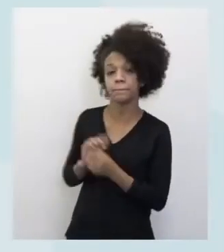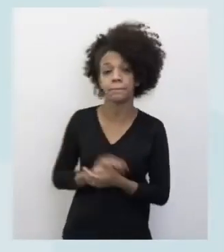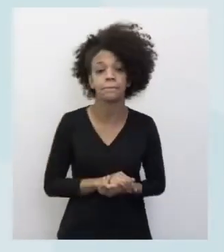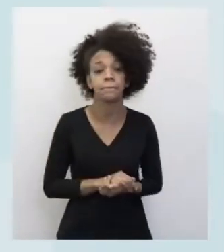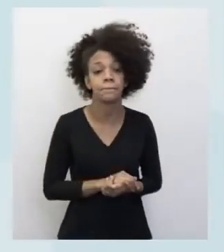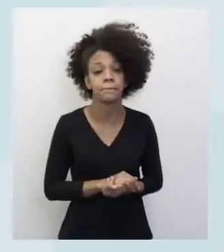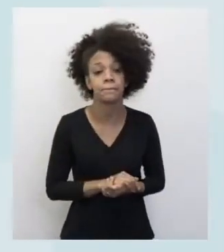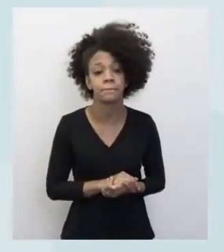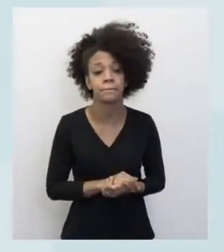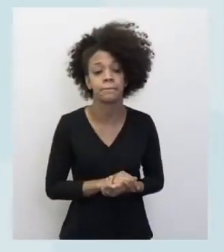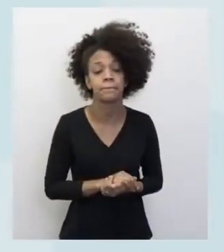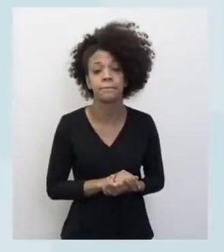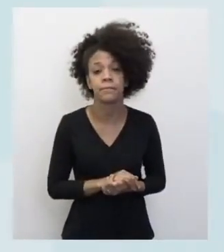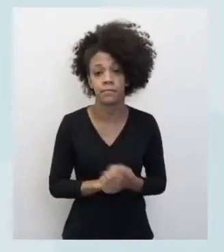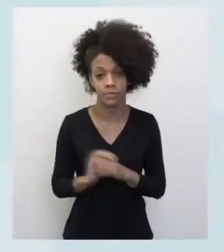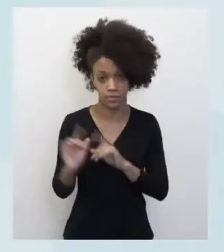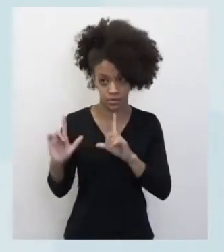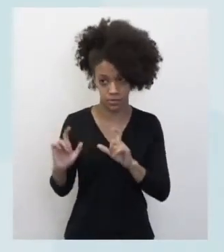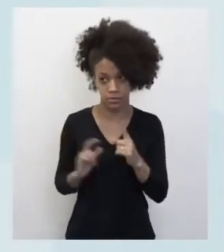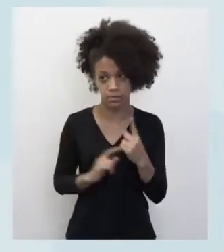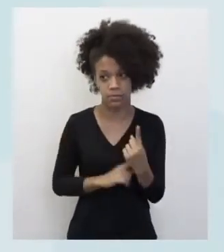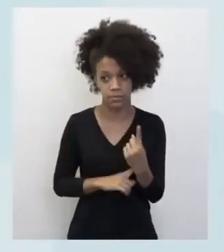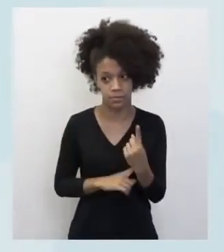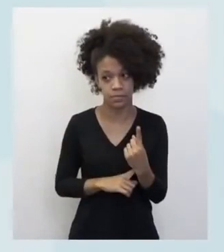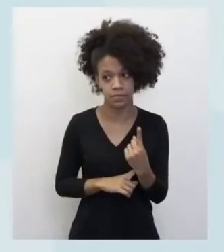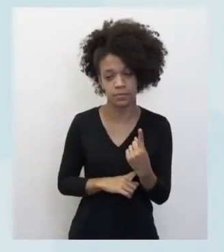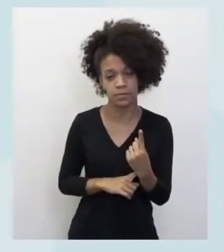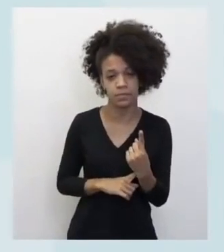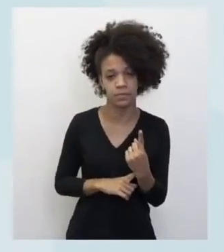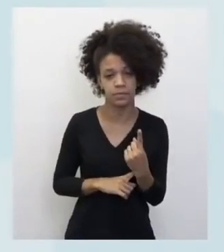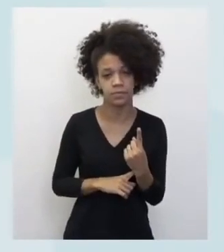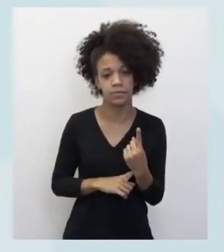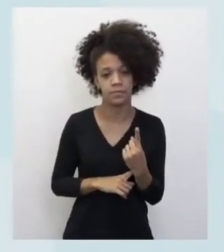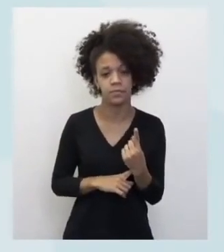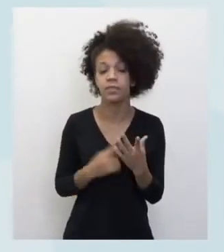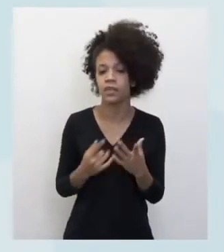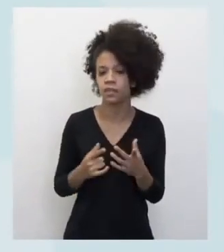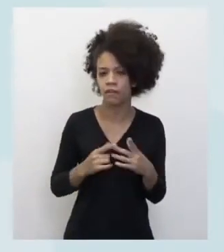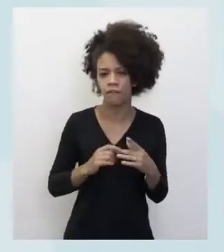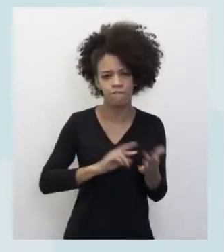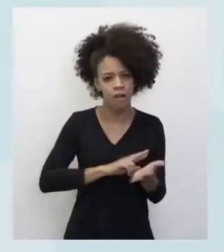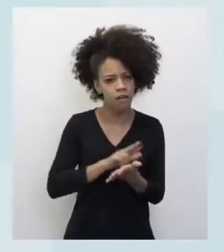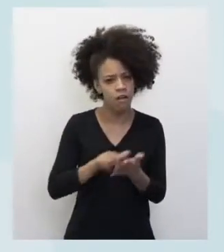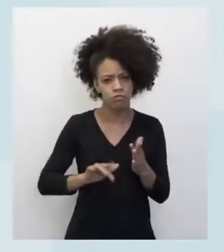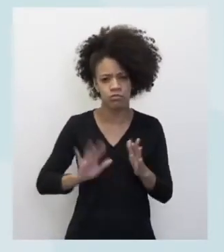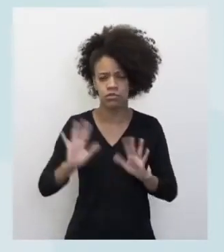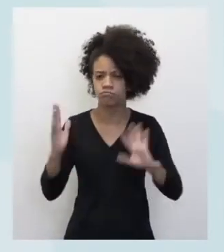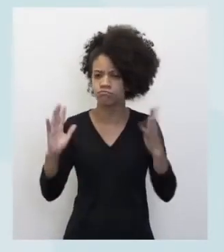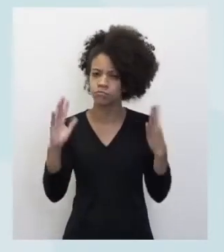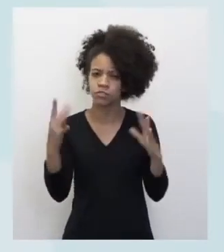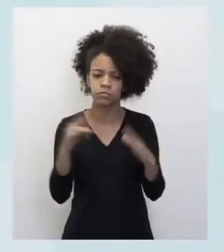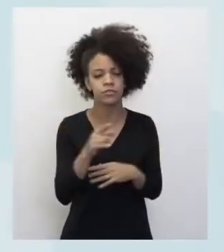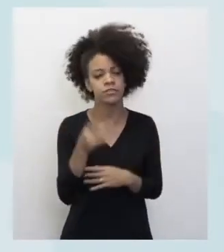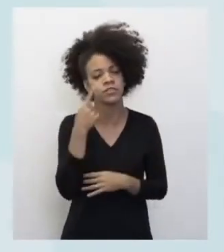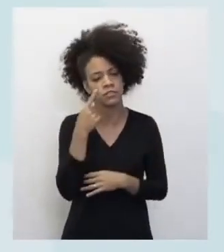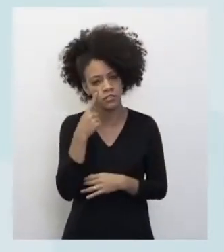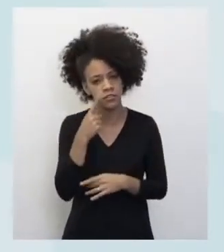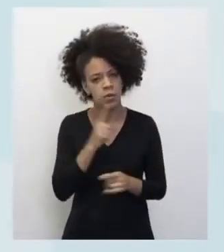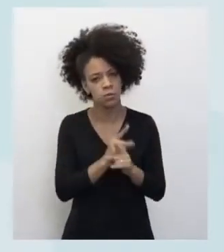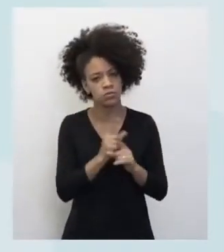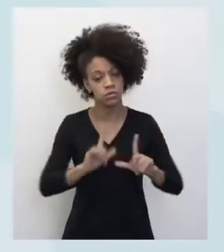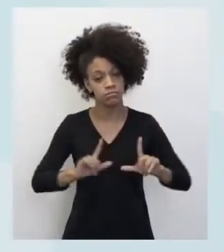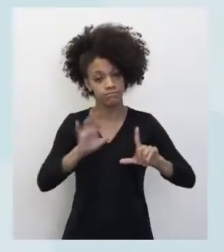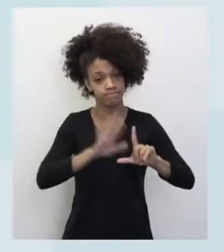errei. Imagem 1. Então, ó, a gente tem uma imagem 1 aí. Essa imagem deve ter passado em vários lugares. Vocês devem ter visto várias vezes essa